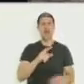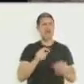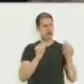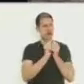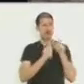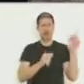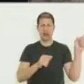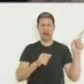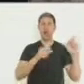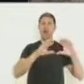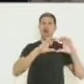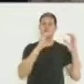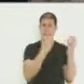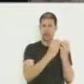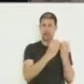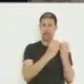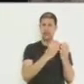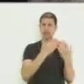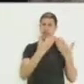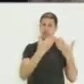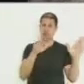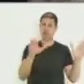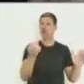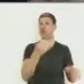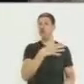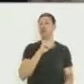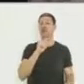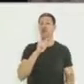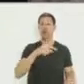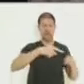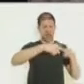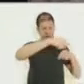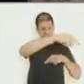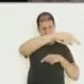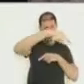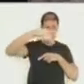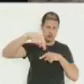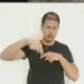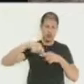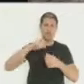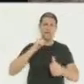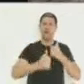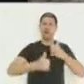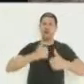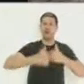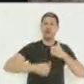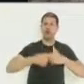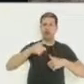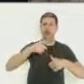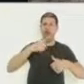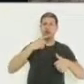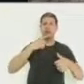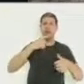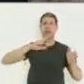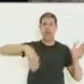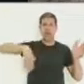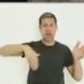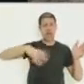um campo de futebol ali na Orla. Foi inaugurado também